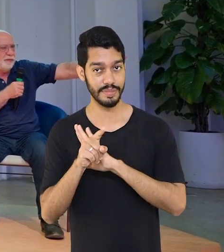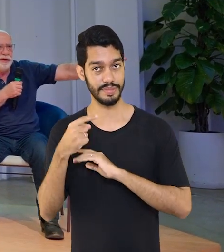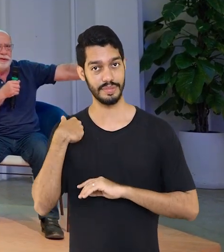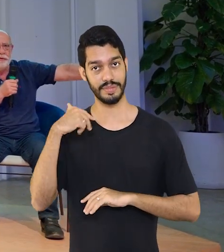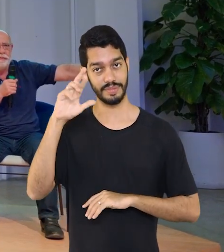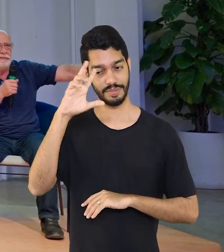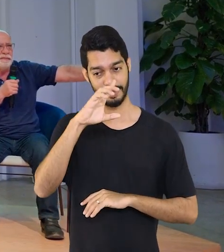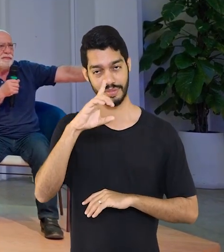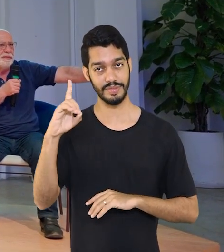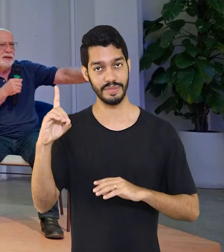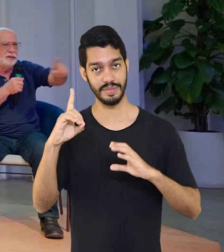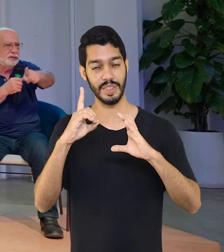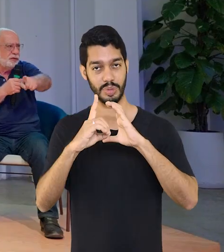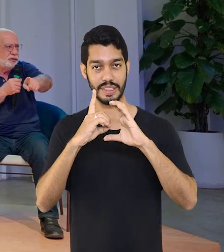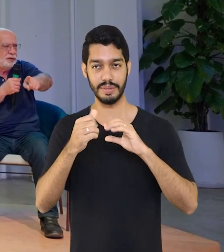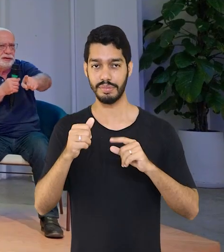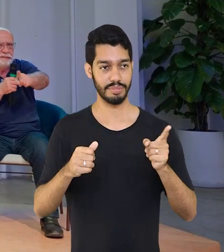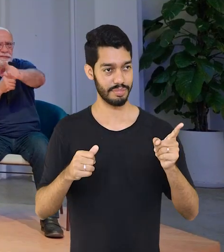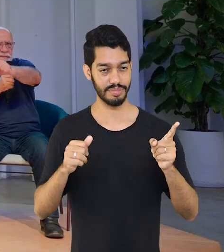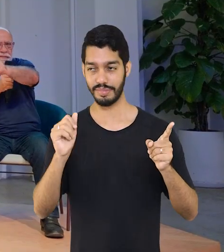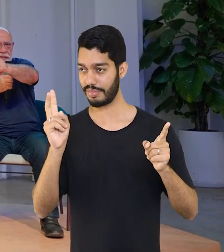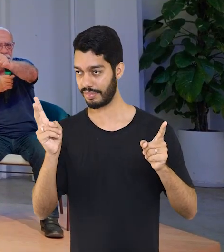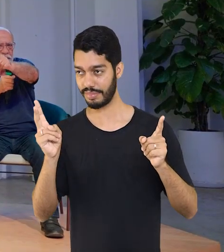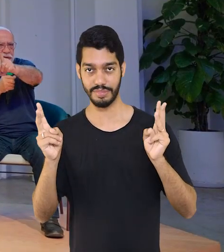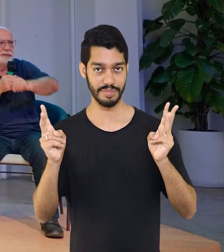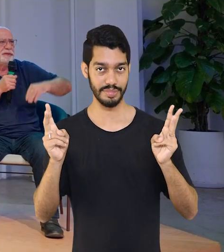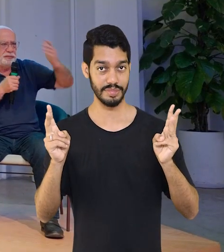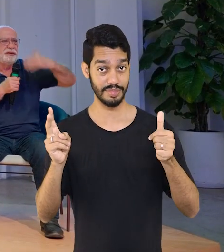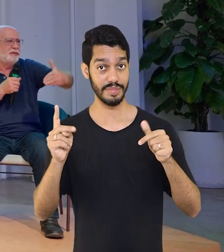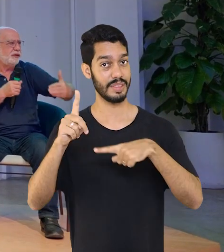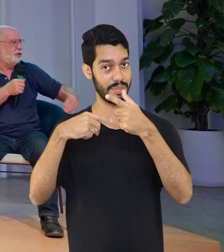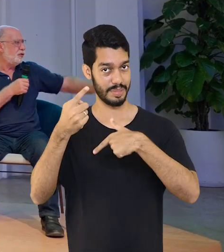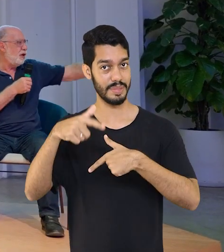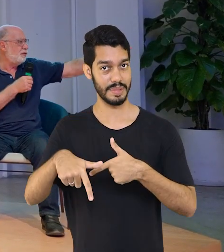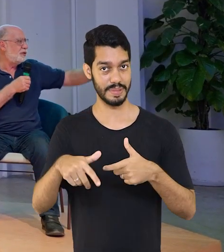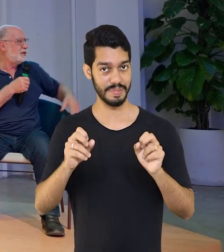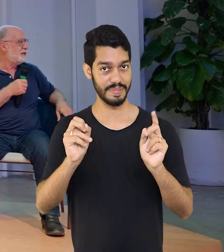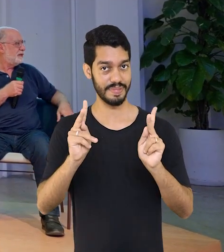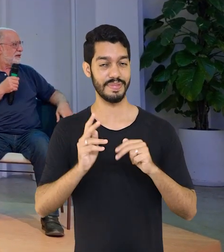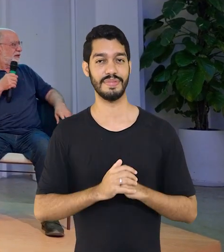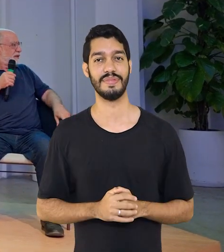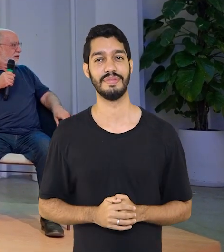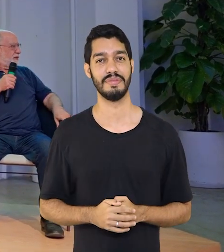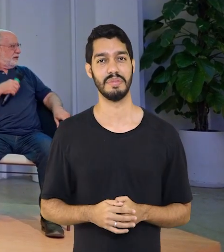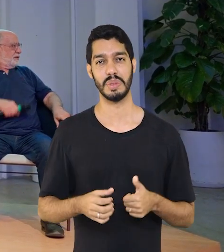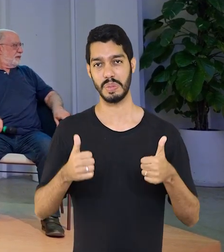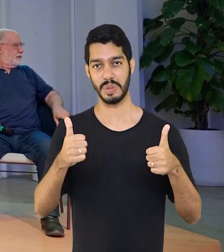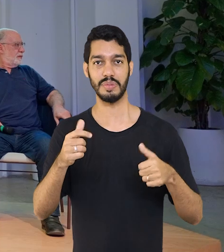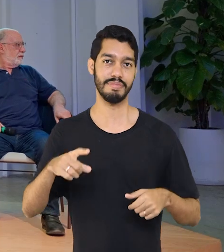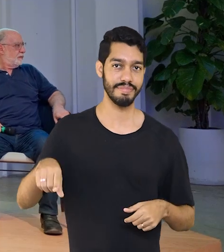tem um primeiro, segunda, terceiro. Depois a gente faz outros rounds. Não,